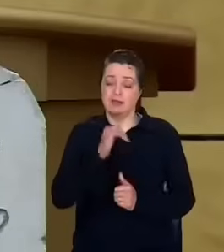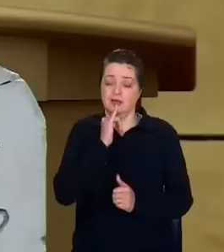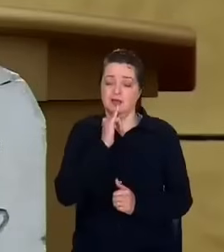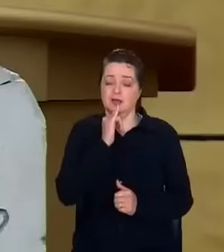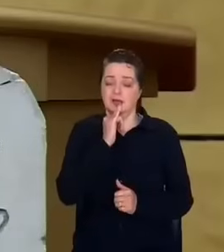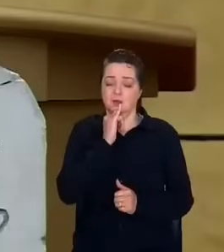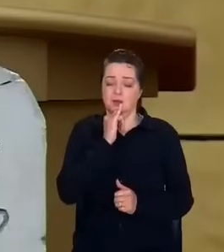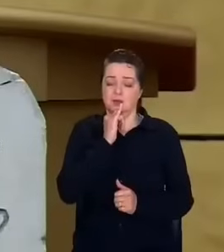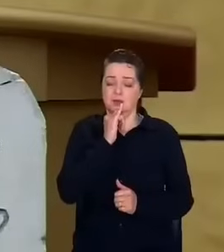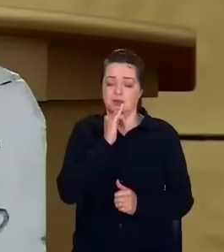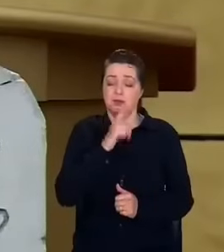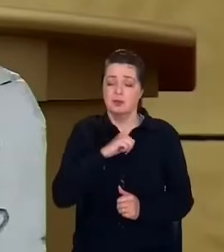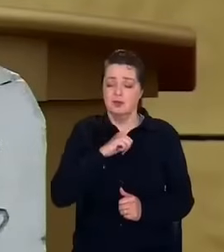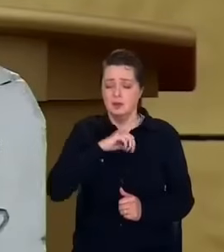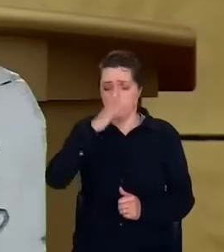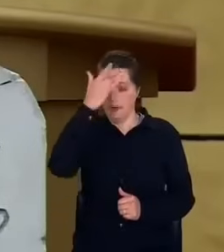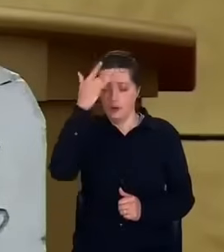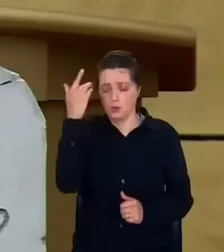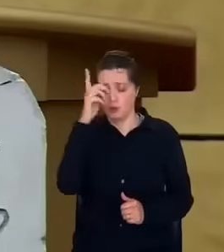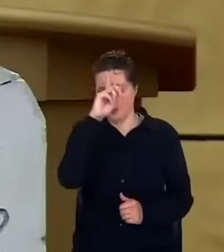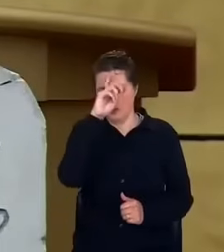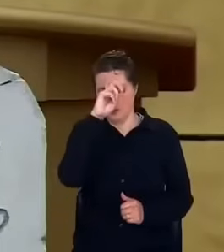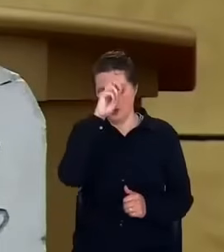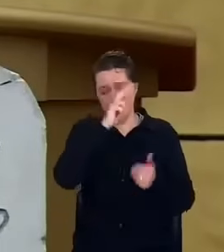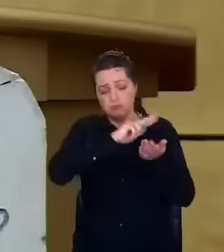exemplo, num leito de hospital,